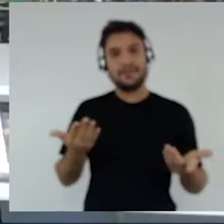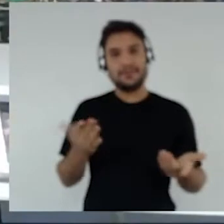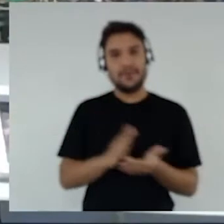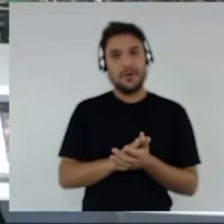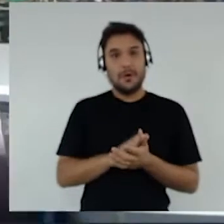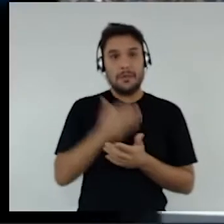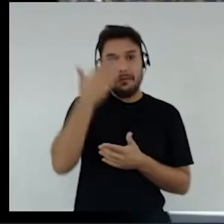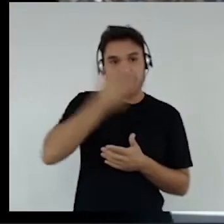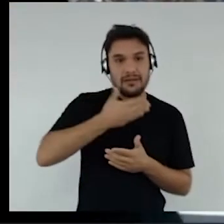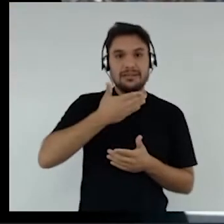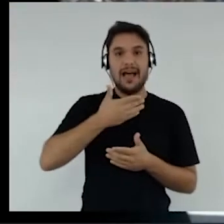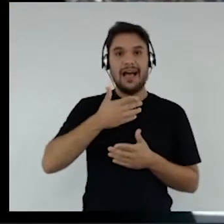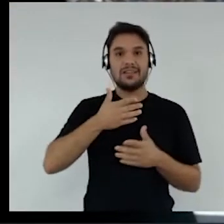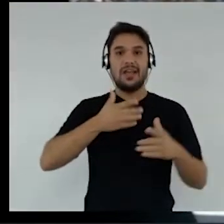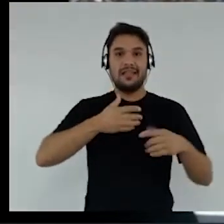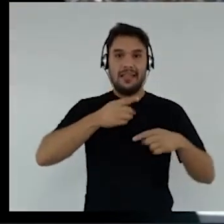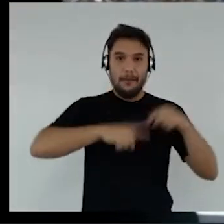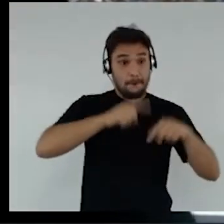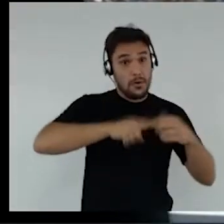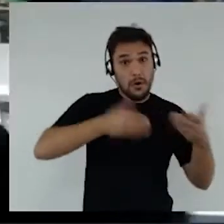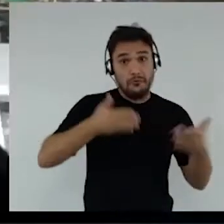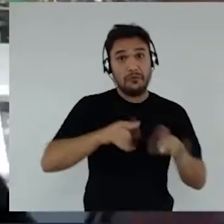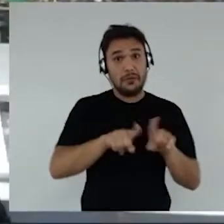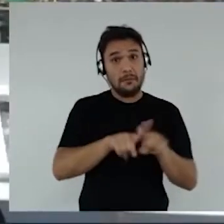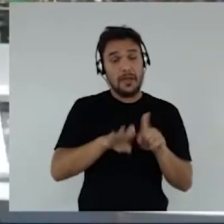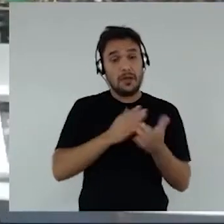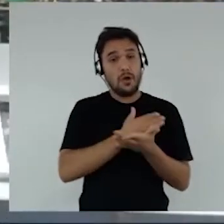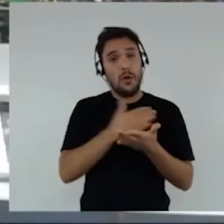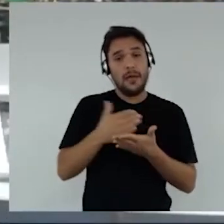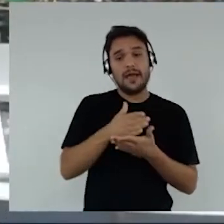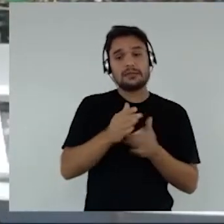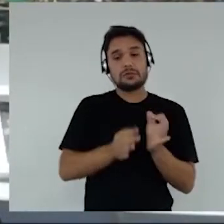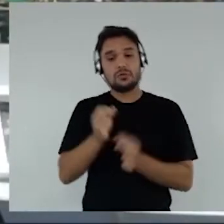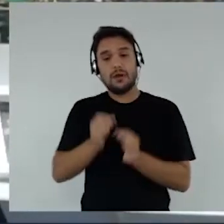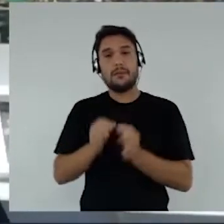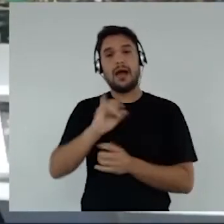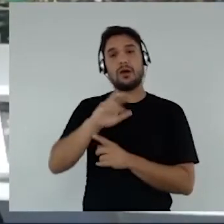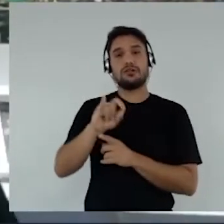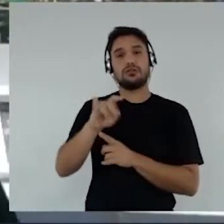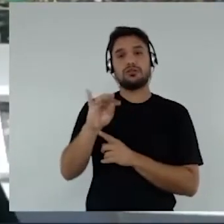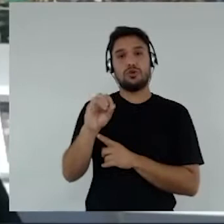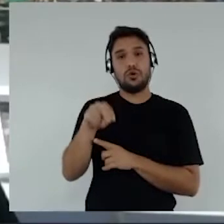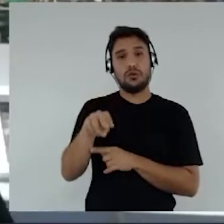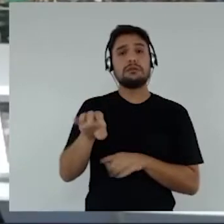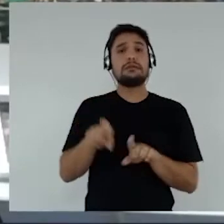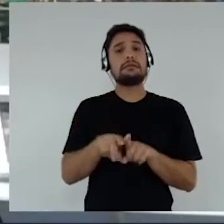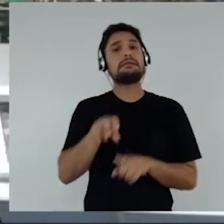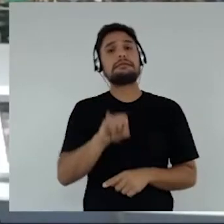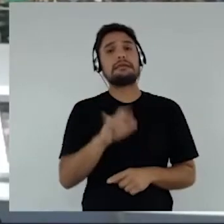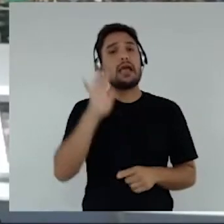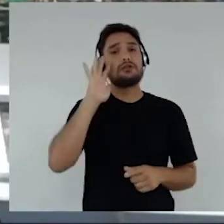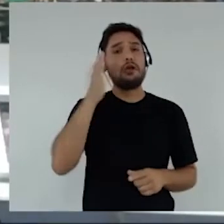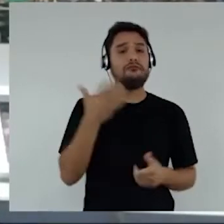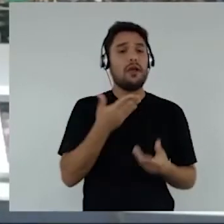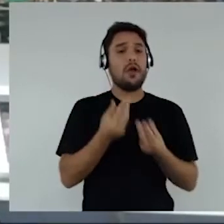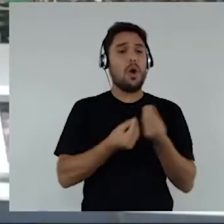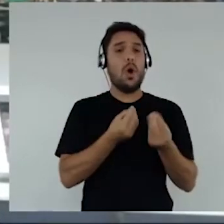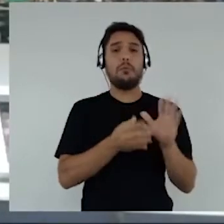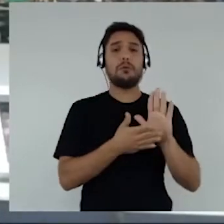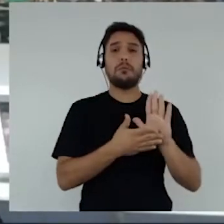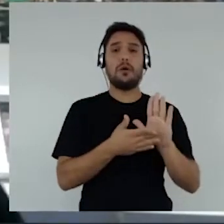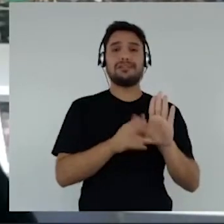das provas, que abraça o julgamento na fase do jus accusationis. Dani, e se a gente resolver tocar da forma que está